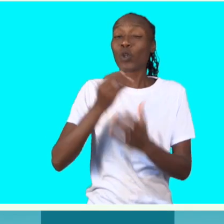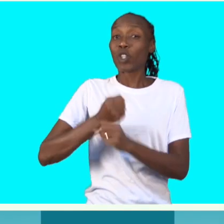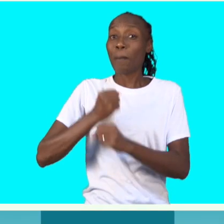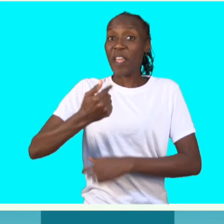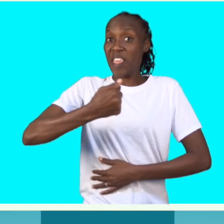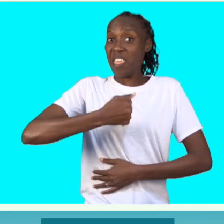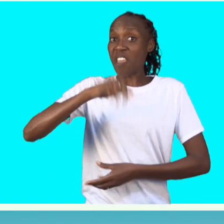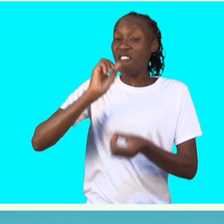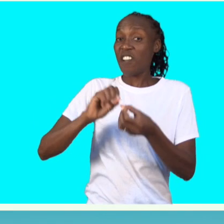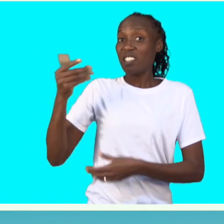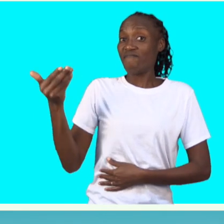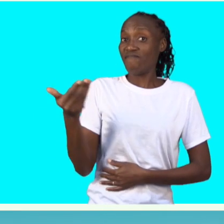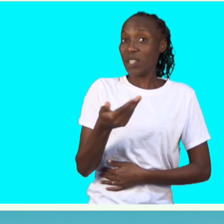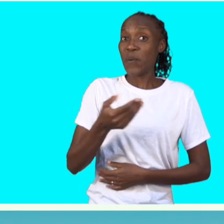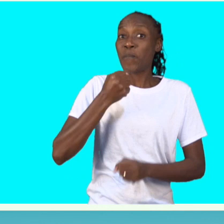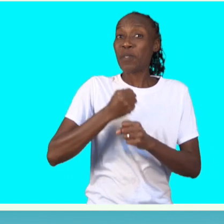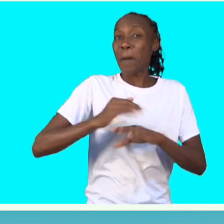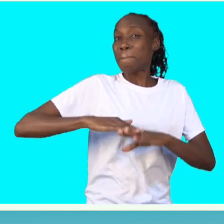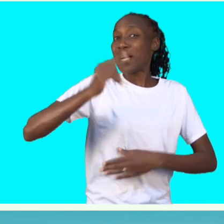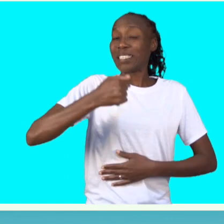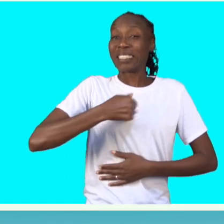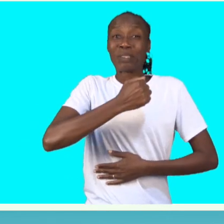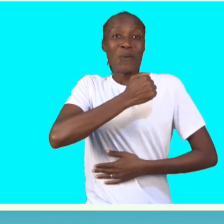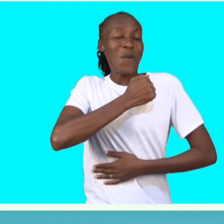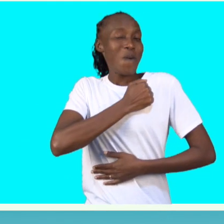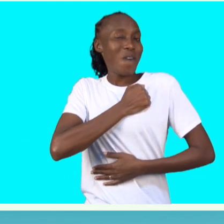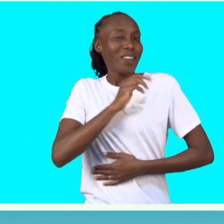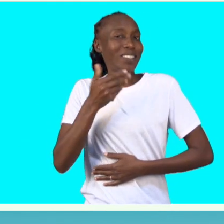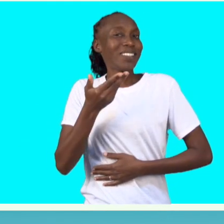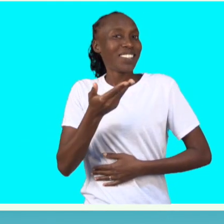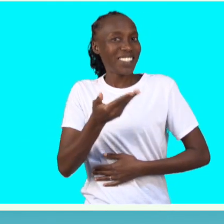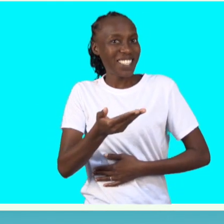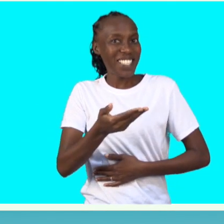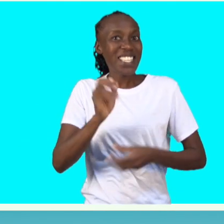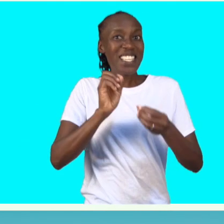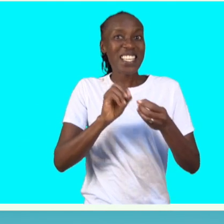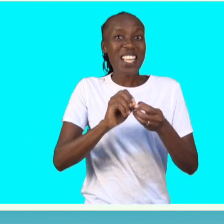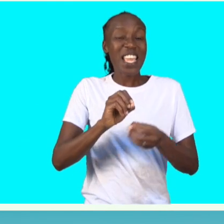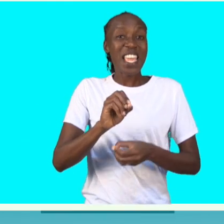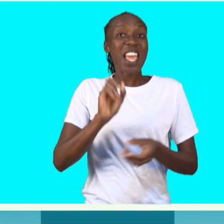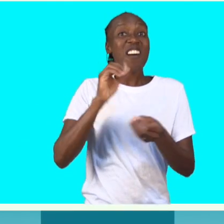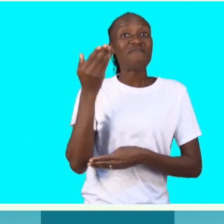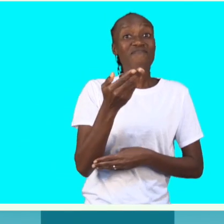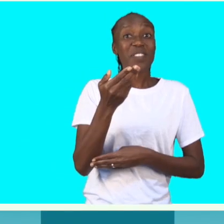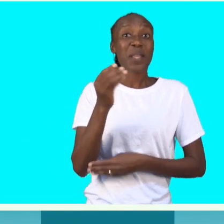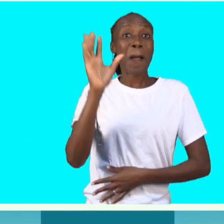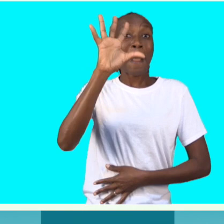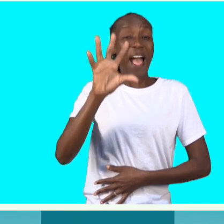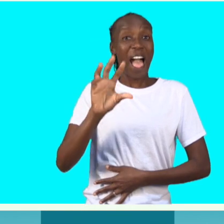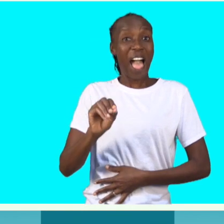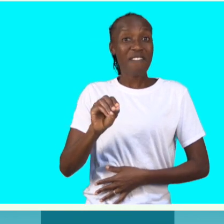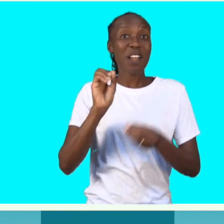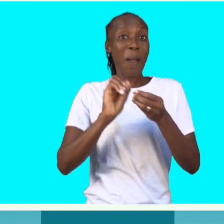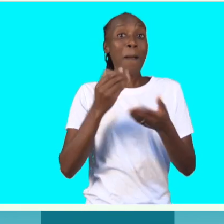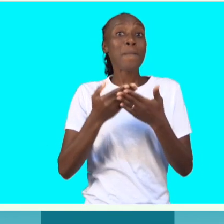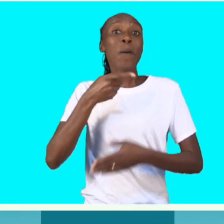Todos os trabalhos que faço, o trabalho mais querido que tenho feito é um mapa deste jeito. Porque quando